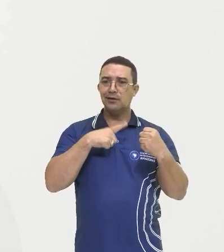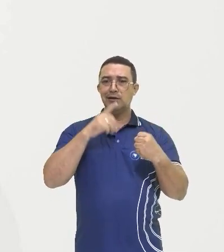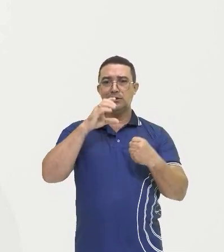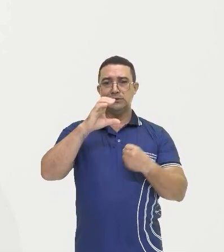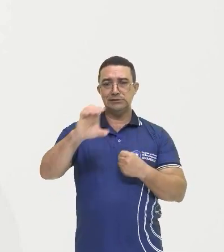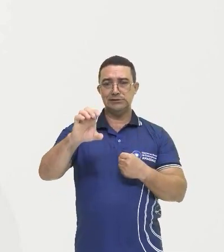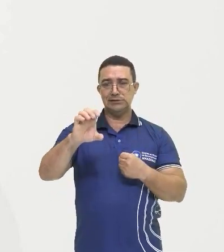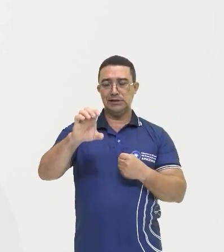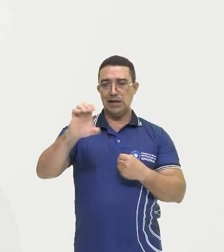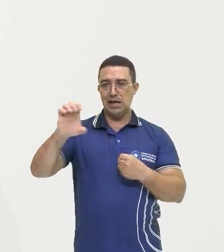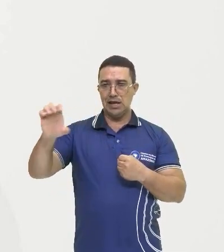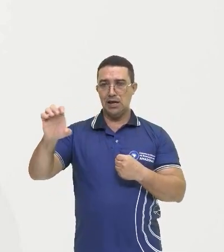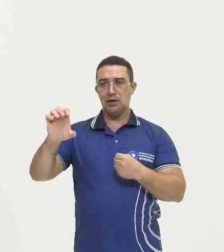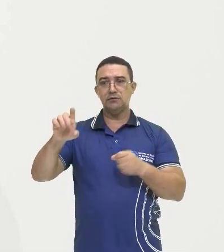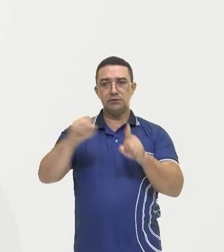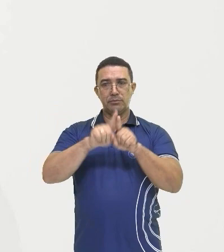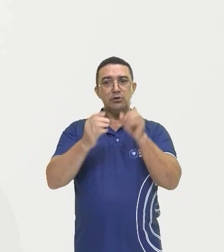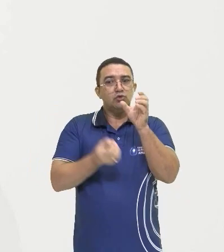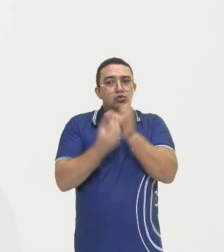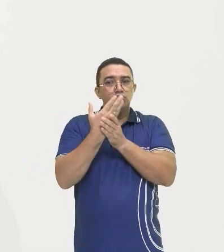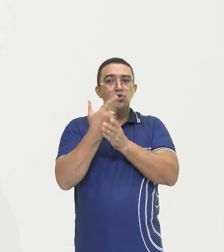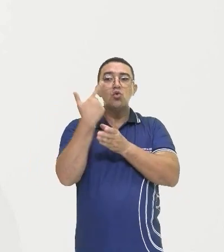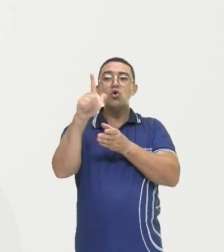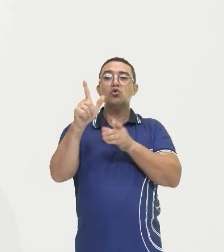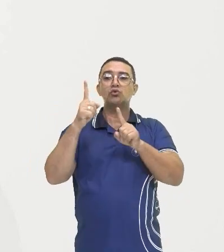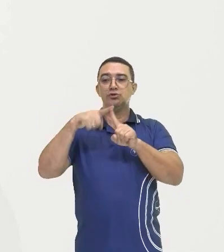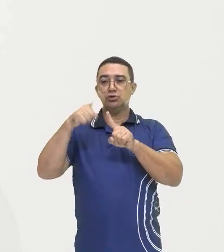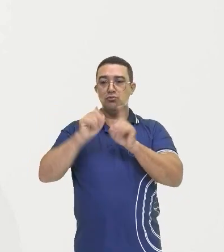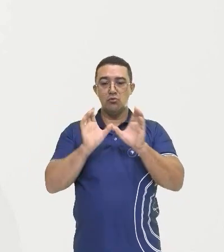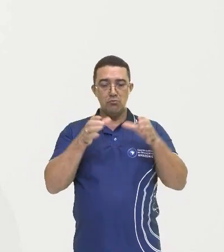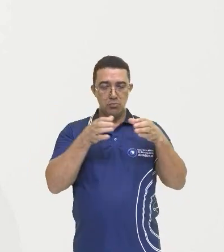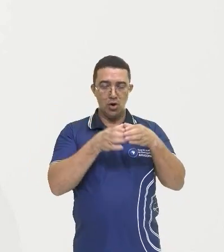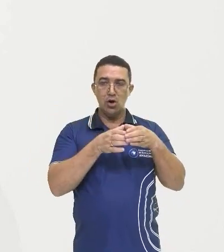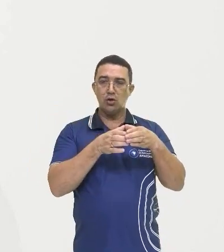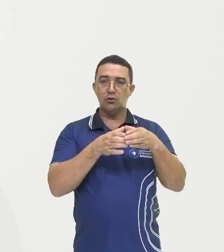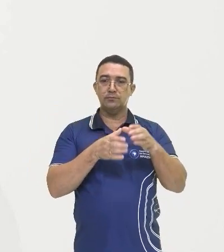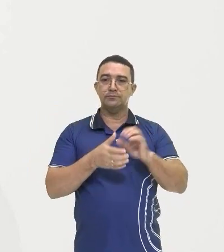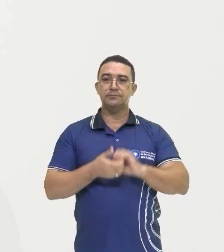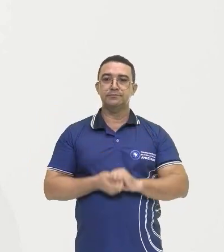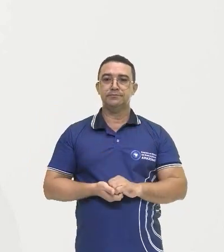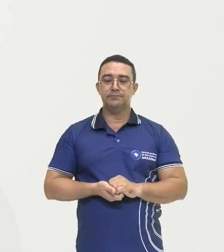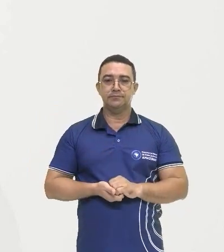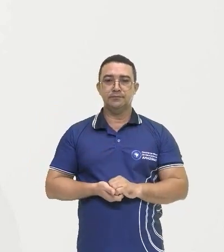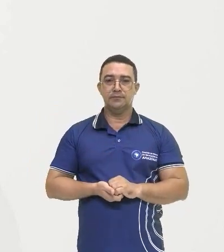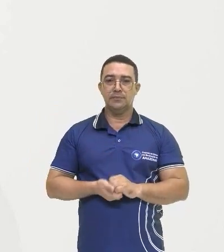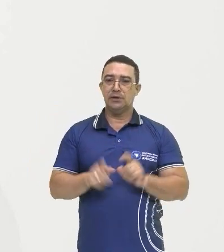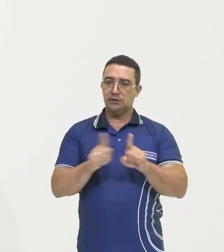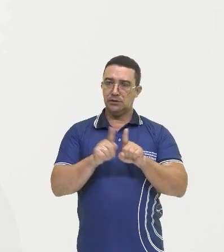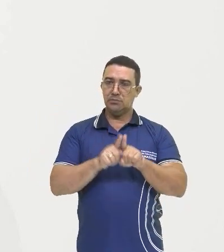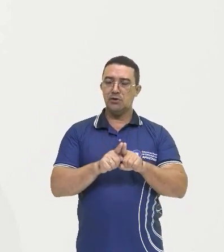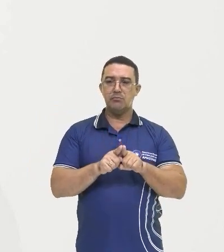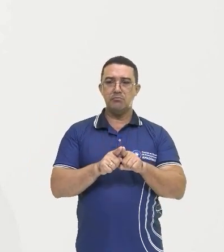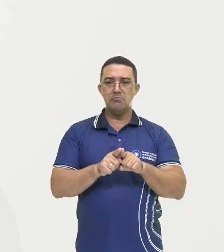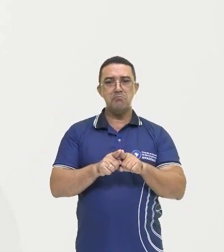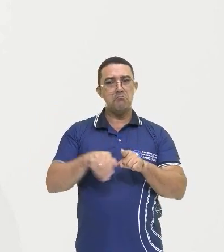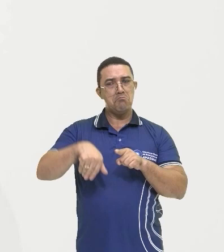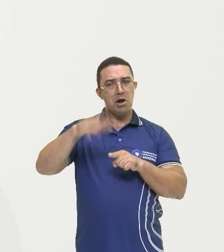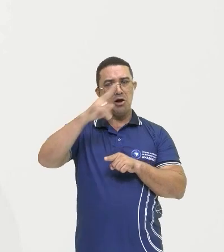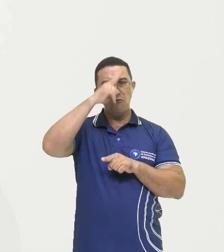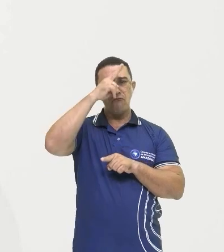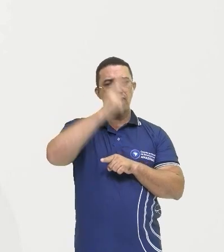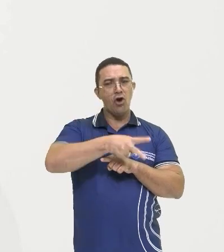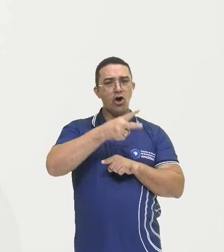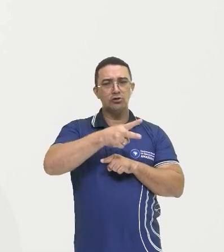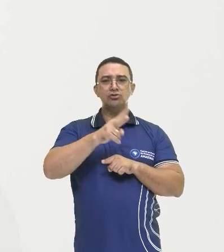era mais uma instituição que vai integrar e vai dar ainda mais corpo ao bloco econômico que veio a